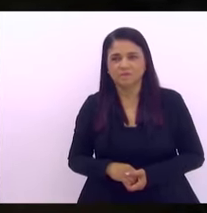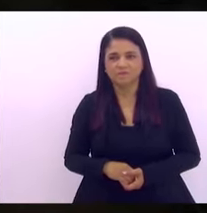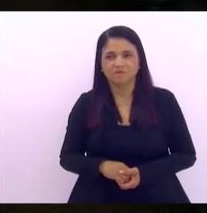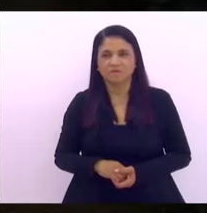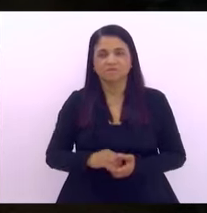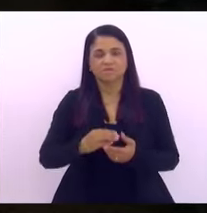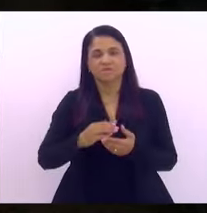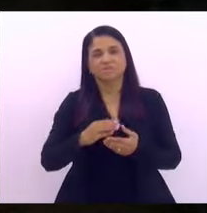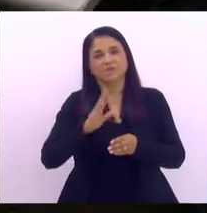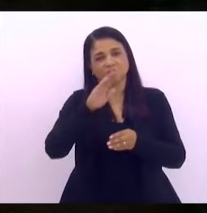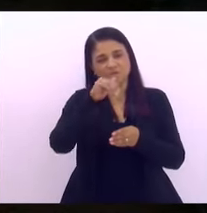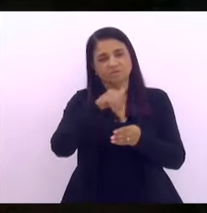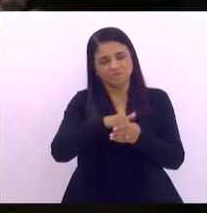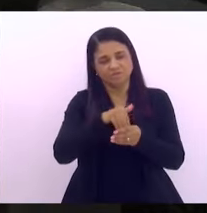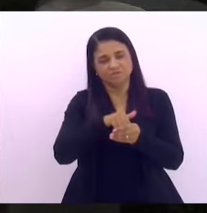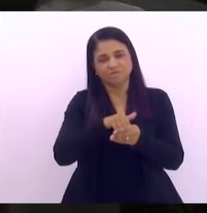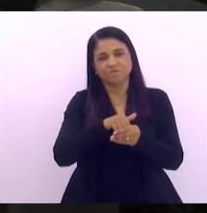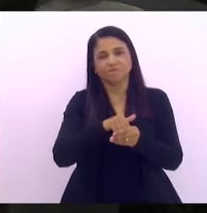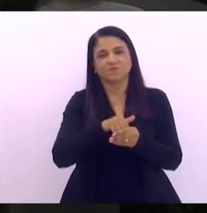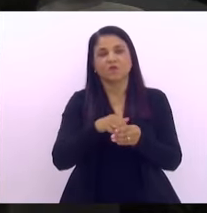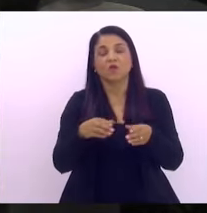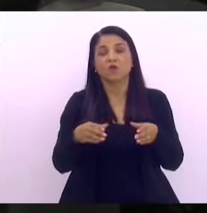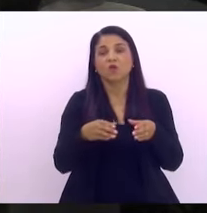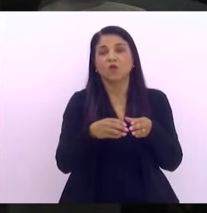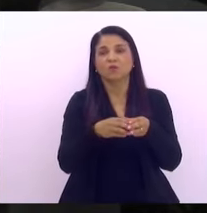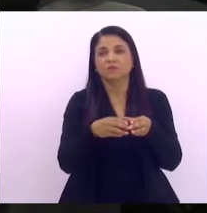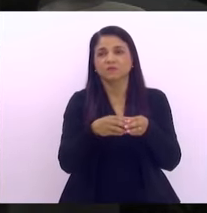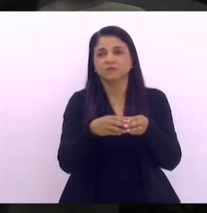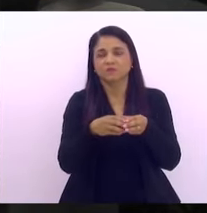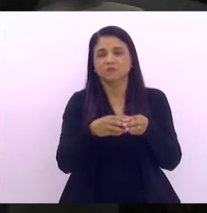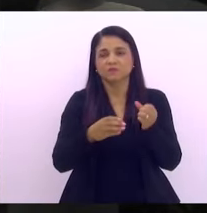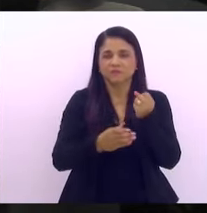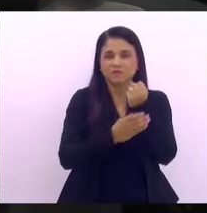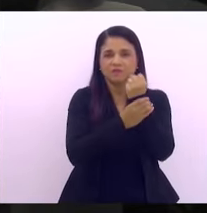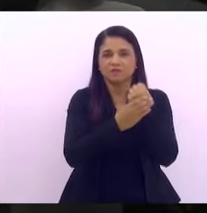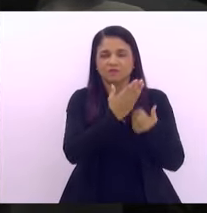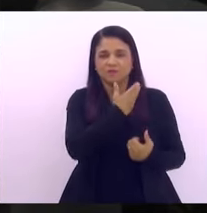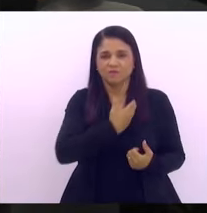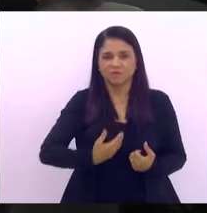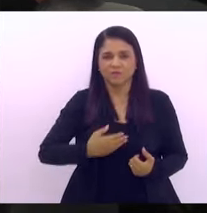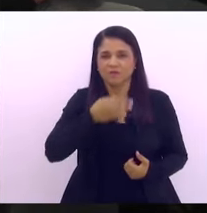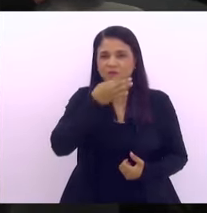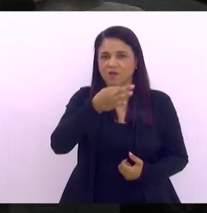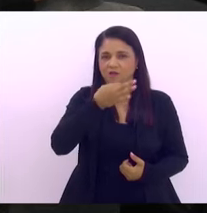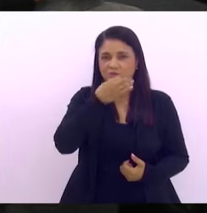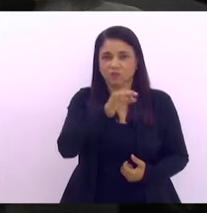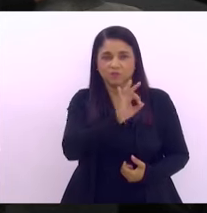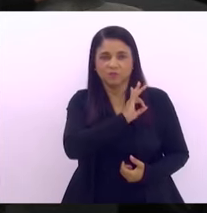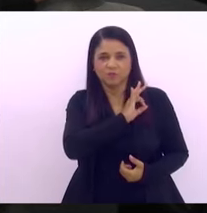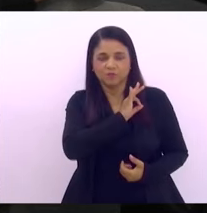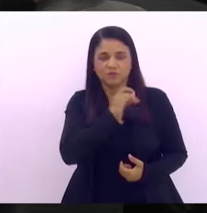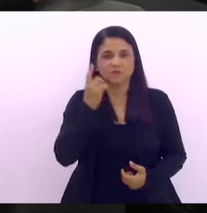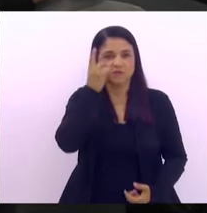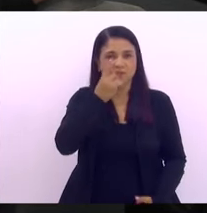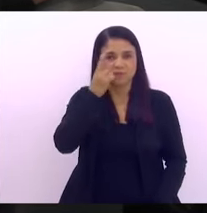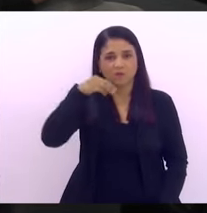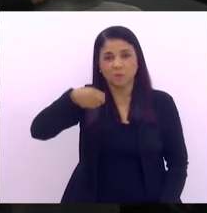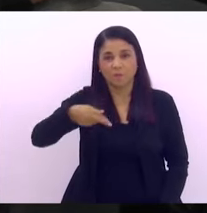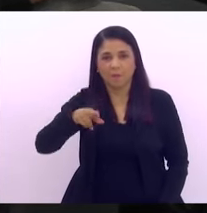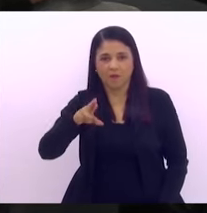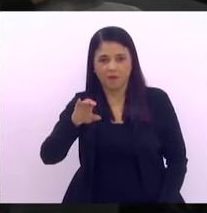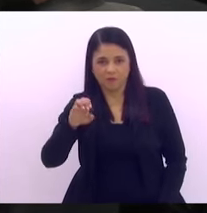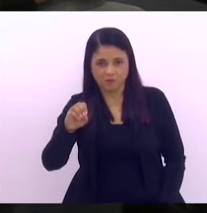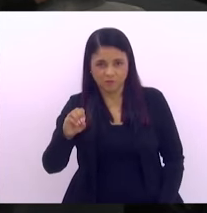Voto favorável, presidente. Pela Comissão de Segurança Pública e Assuntos de Polícia, deputado Márcio